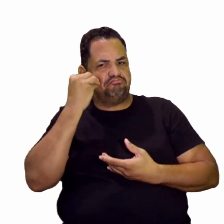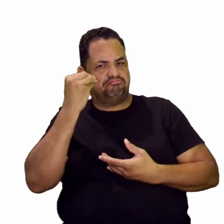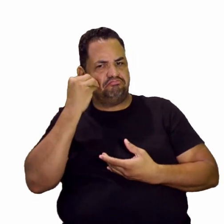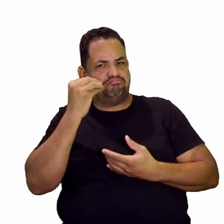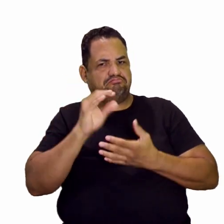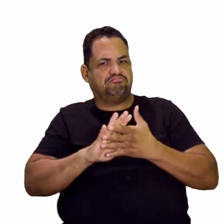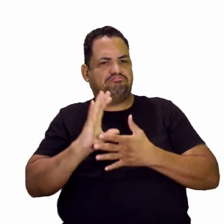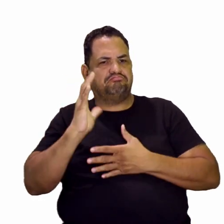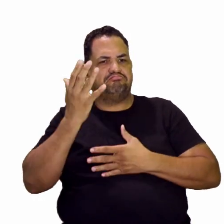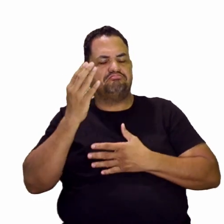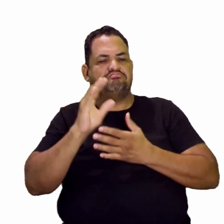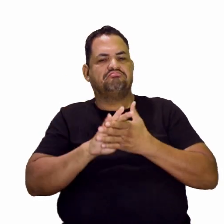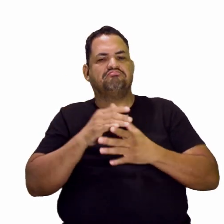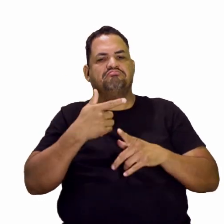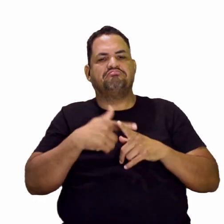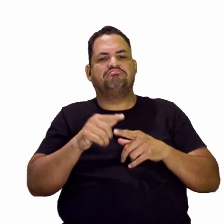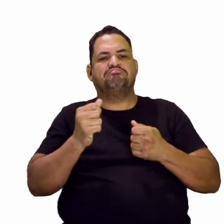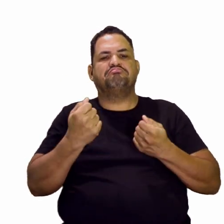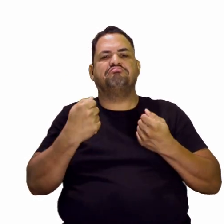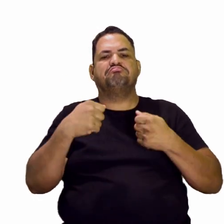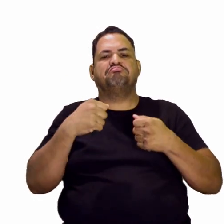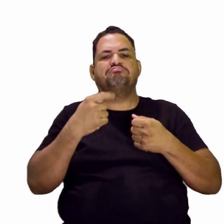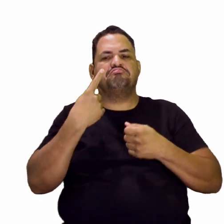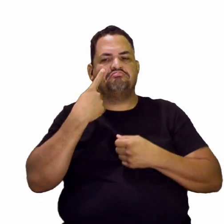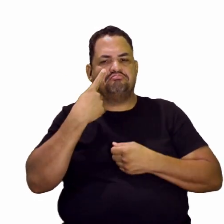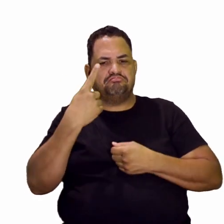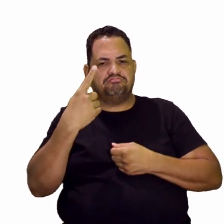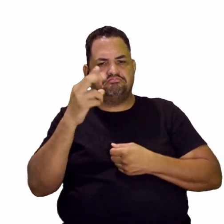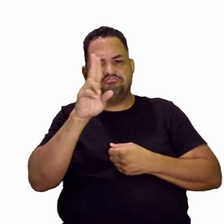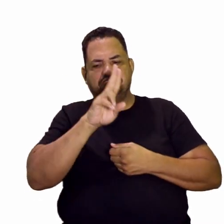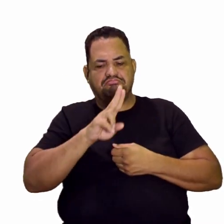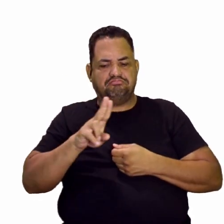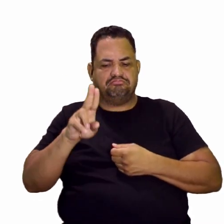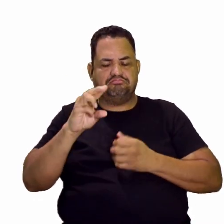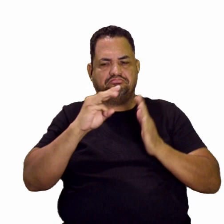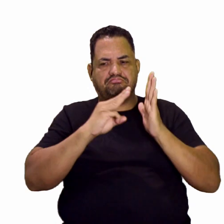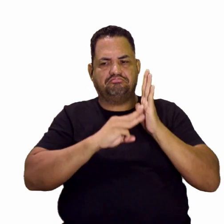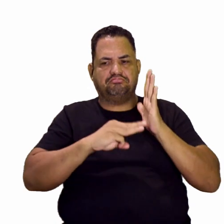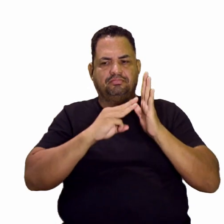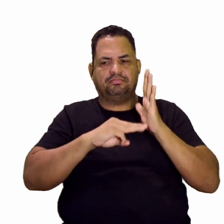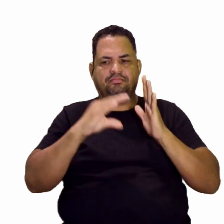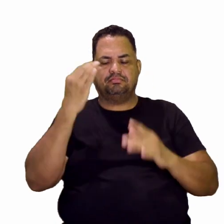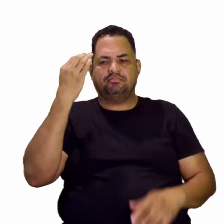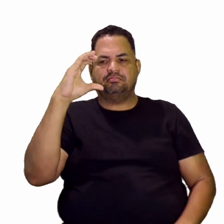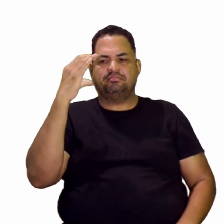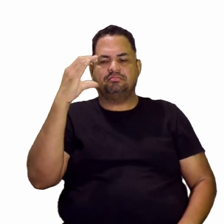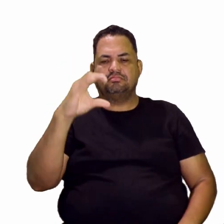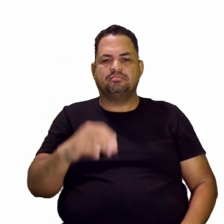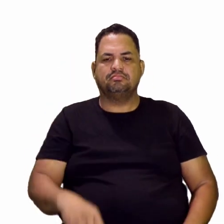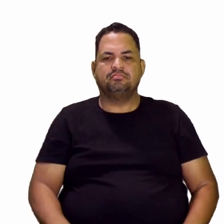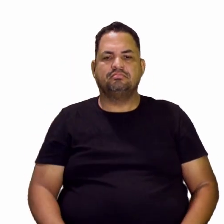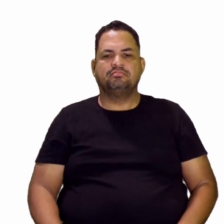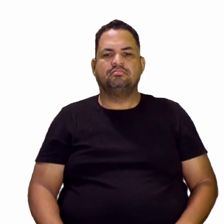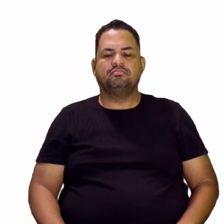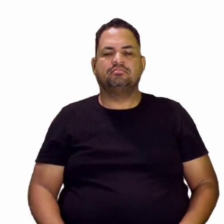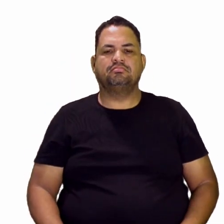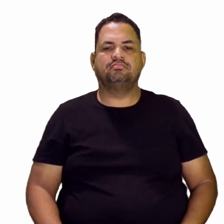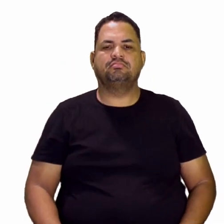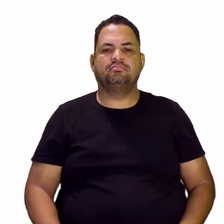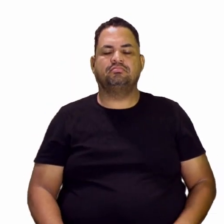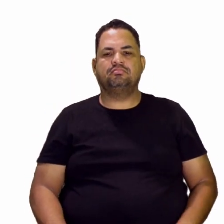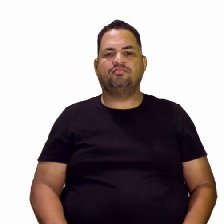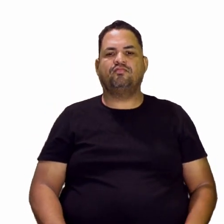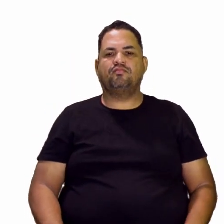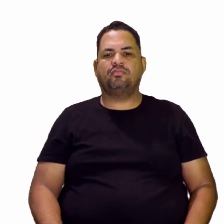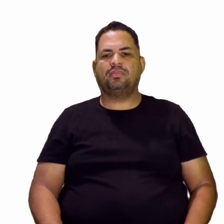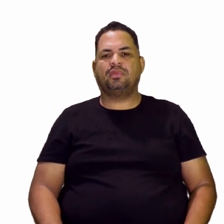um problema pode realizar observações e usar o método científico, tá